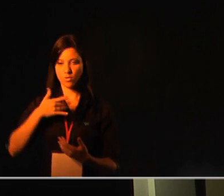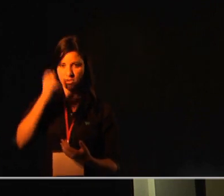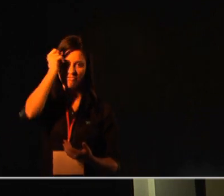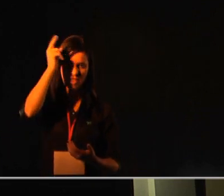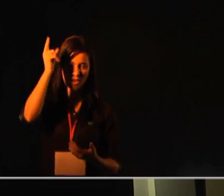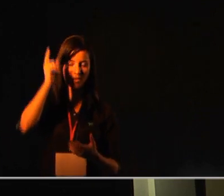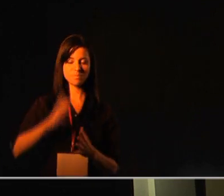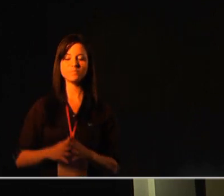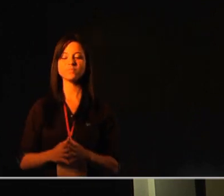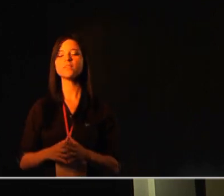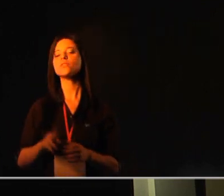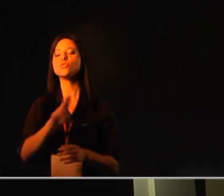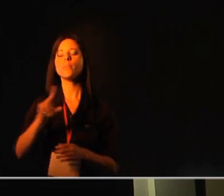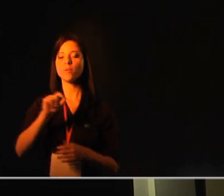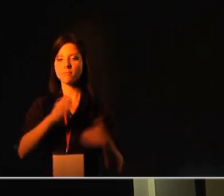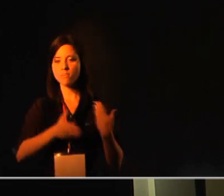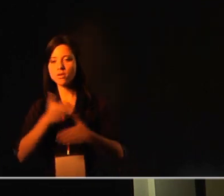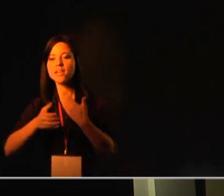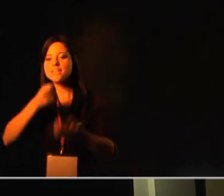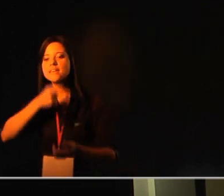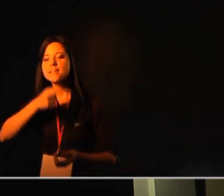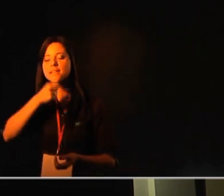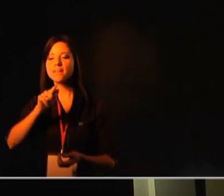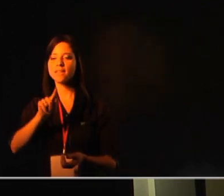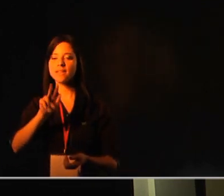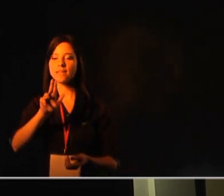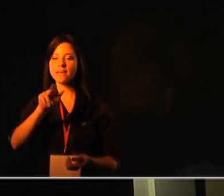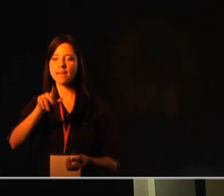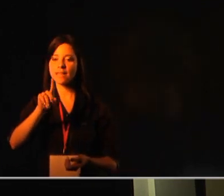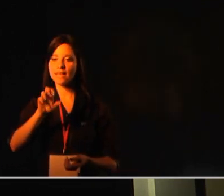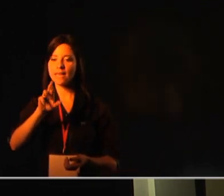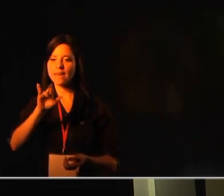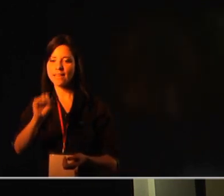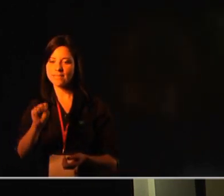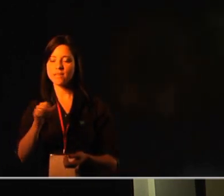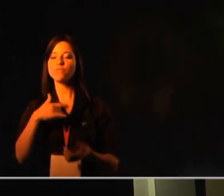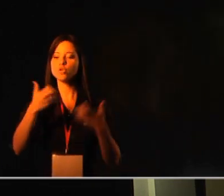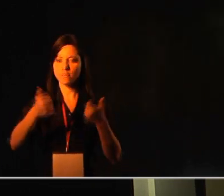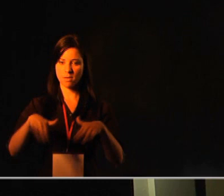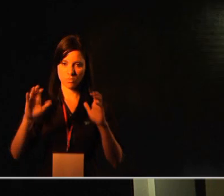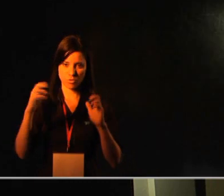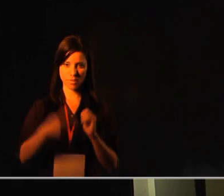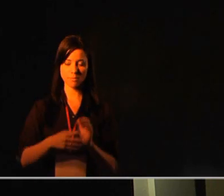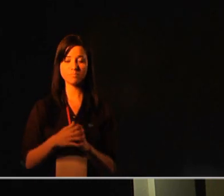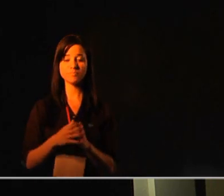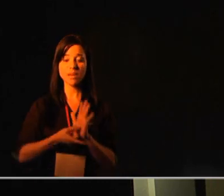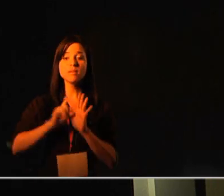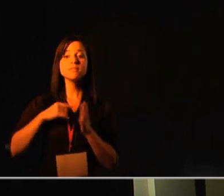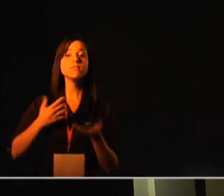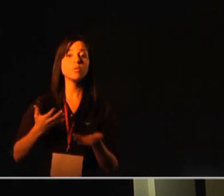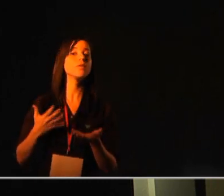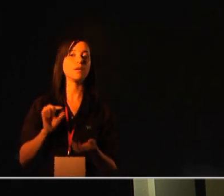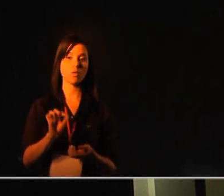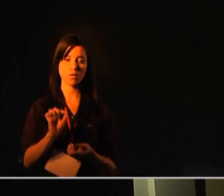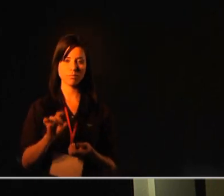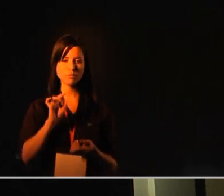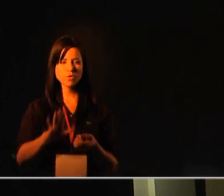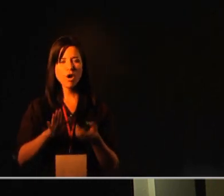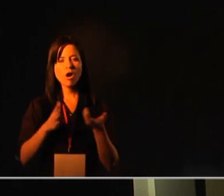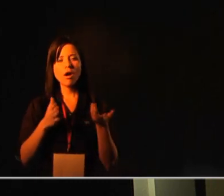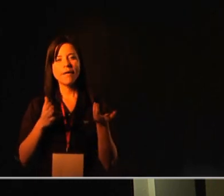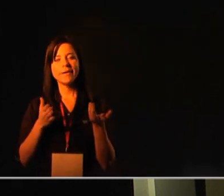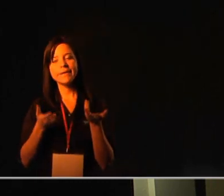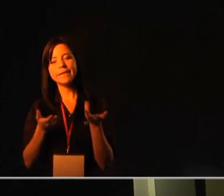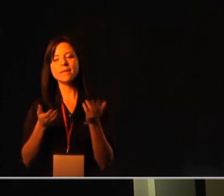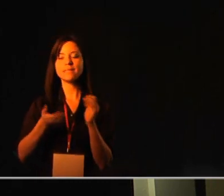inventei, que chama Processo Criativo Gandalf, né? Eu vou falar sobre ele. Aí, antes, eu queria só desmistificar